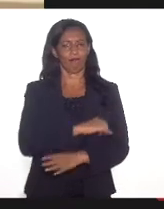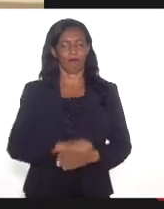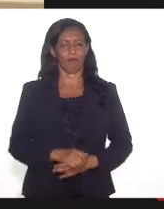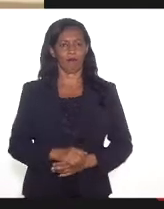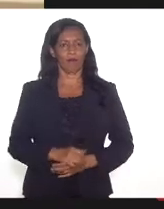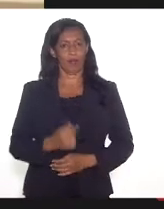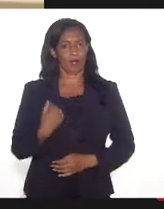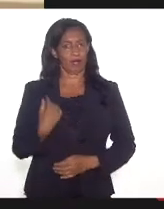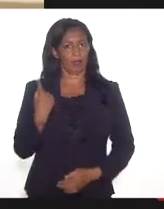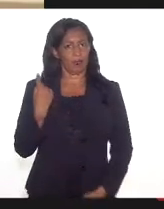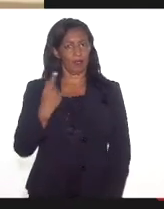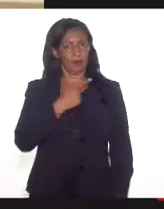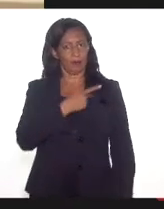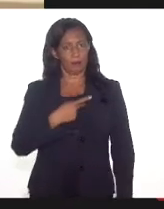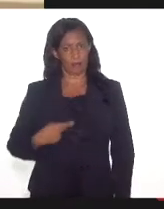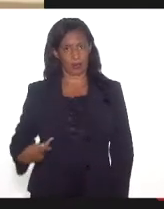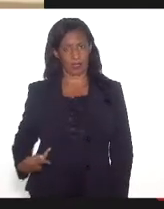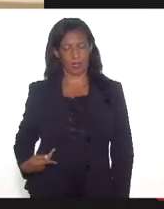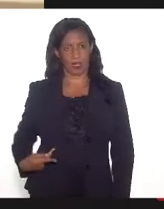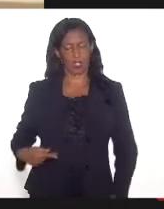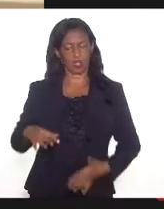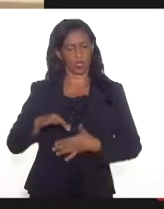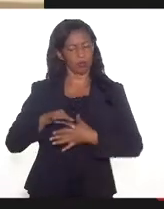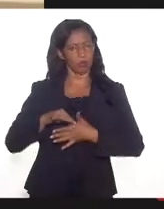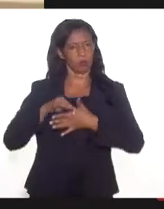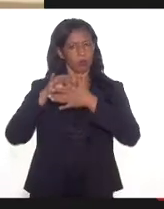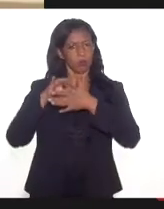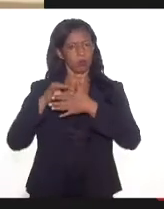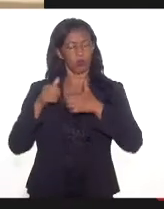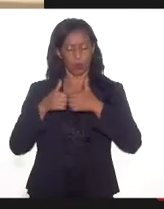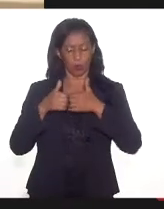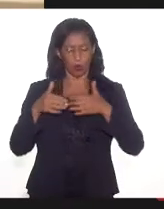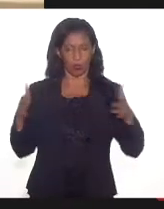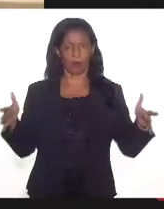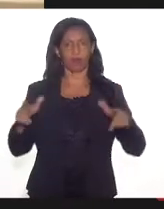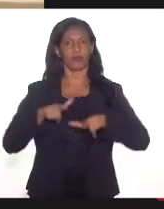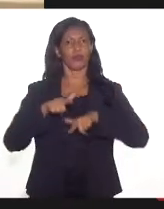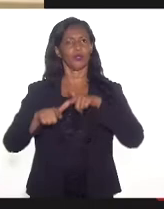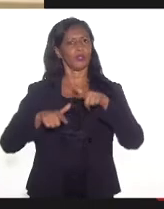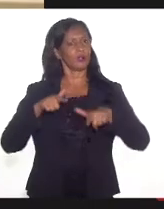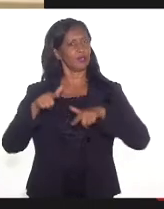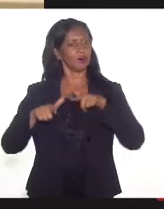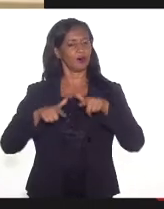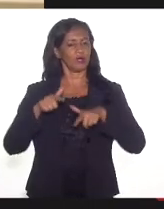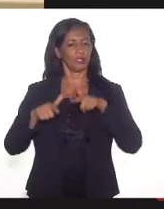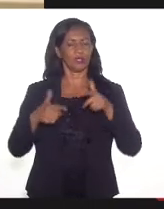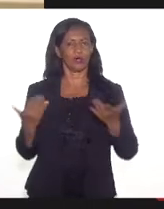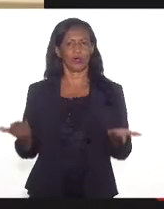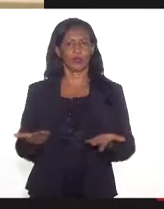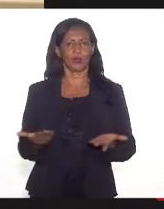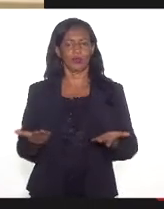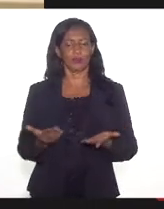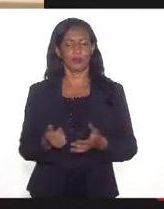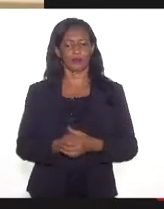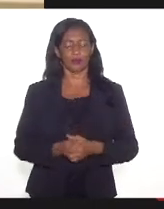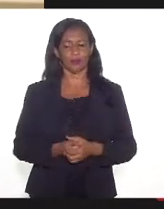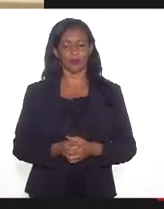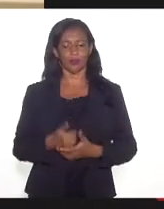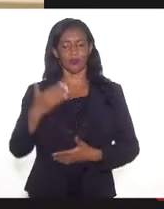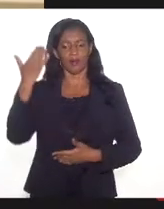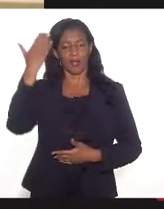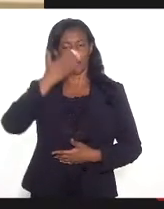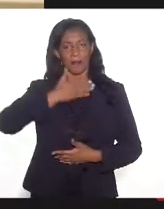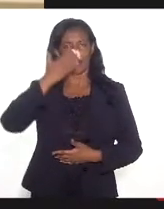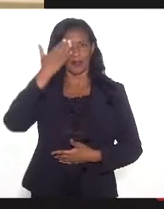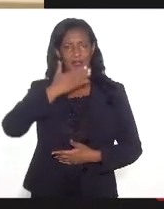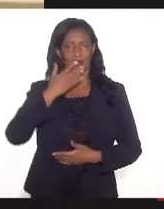presidenta desta comissão, dou por abertos trabalhos de hoje, contando com a presença